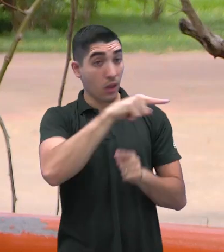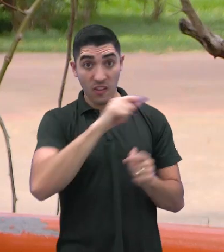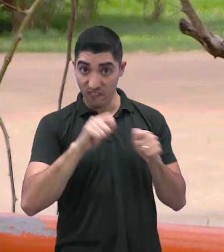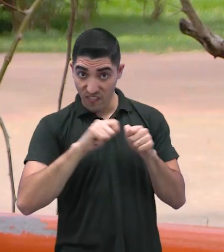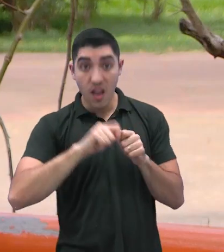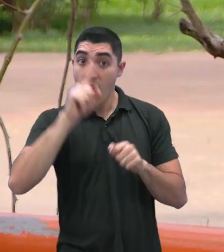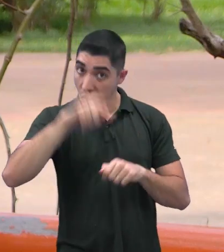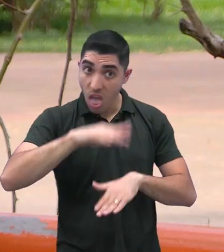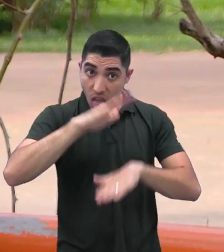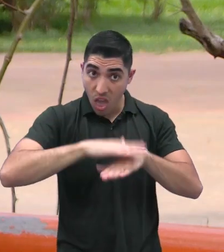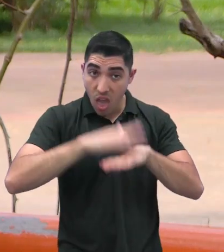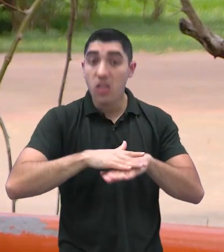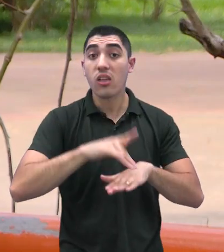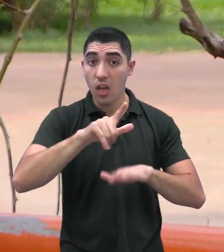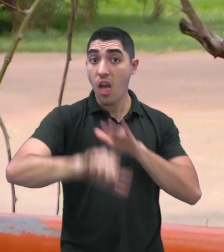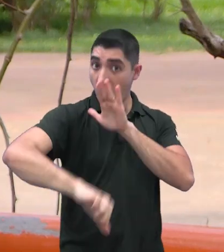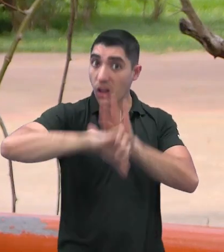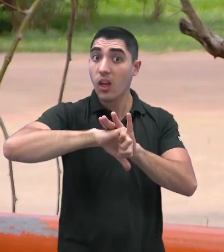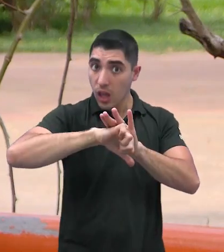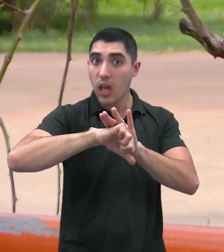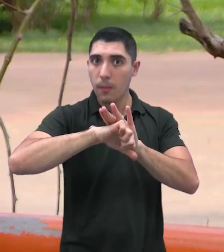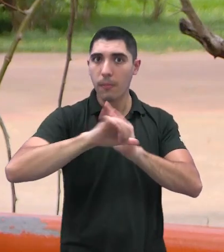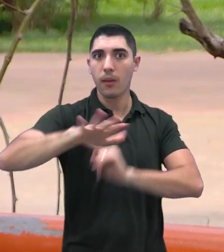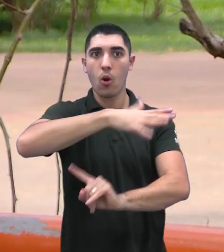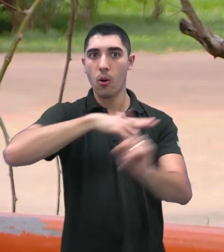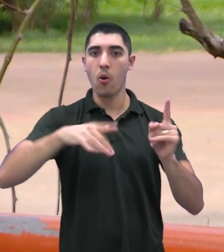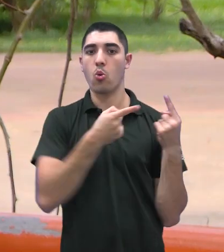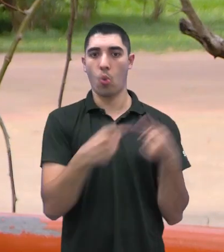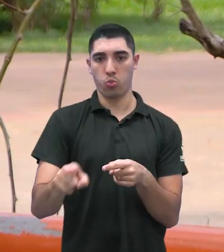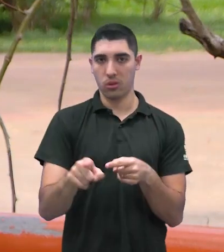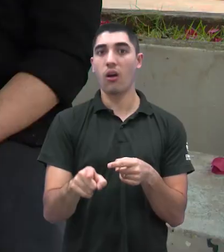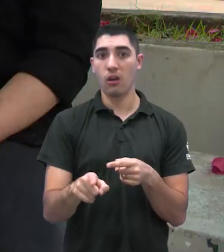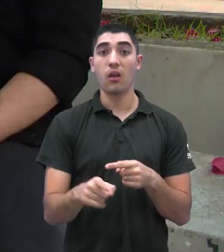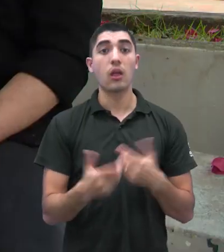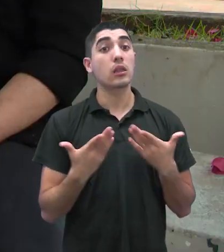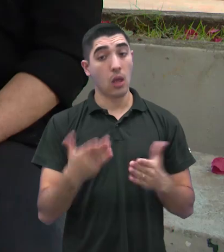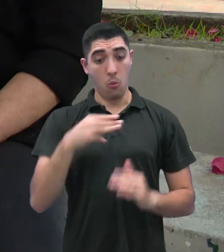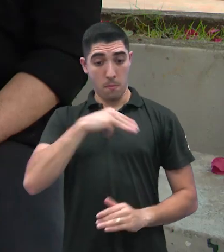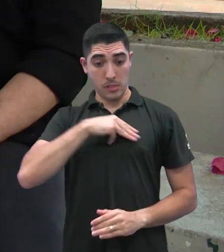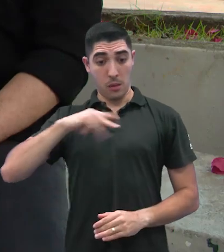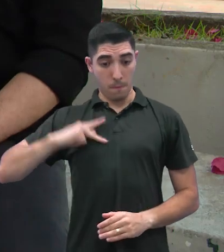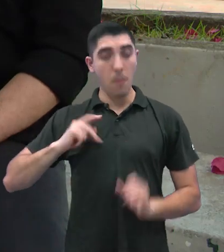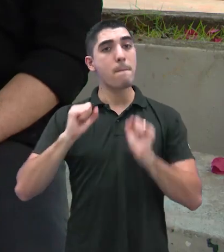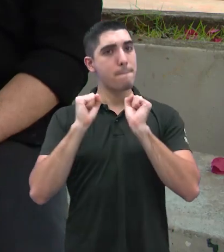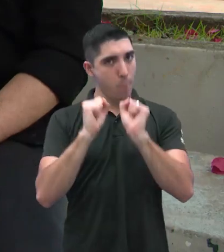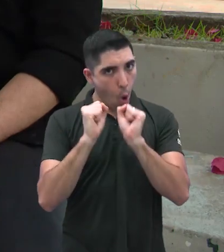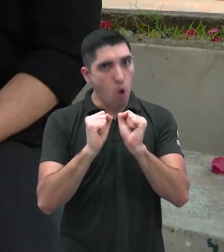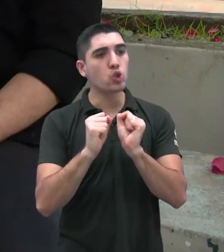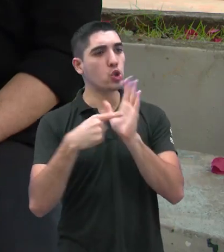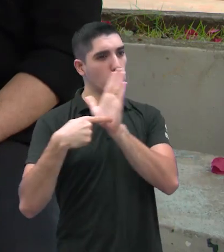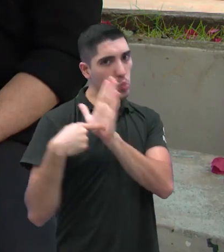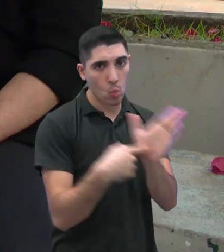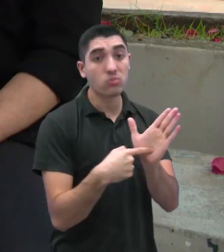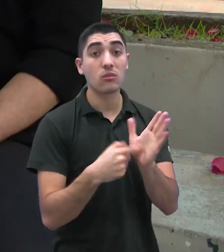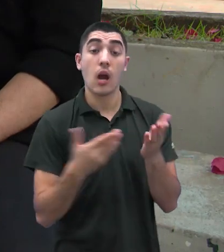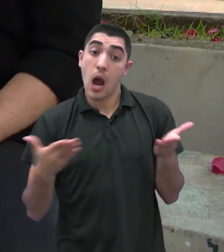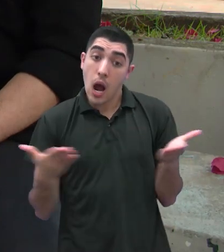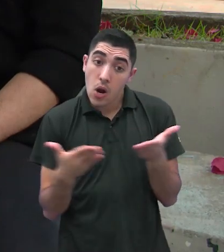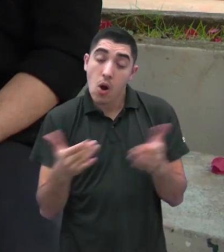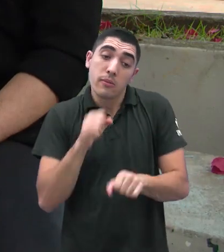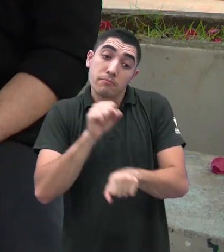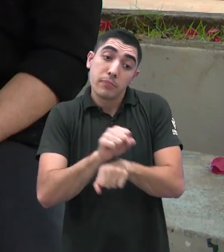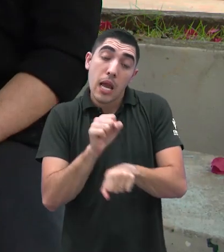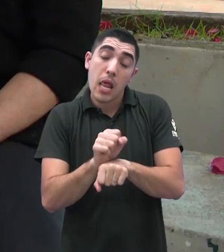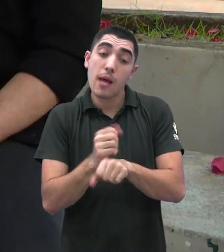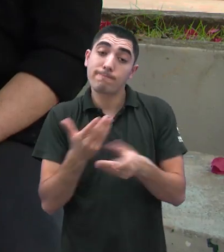crime ambiental. E se o Ministério Público está ciente, ele pode agir, né, junto à polícia. E agora a